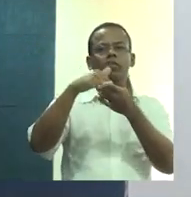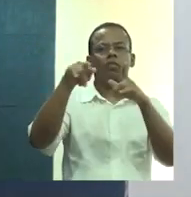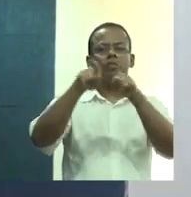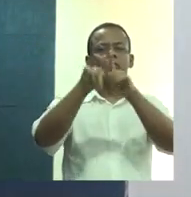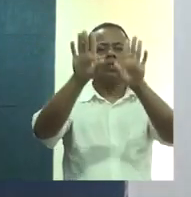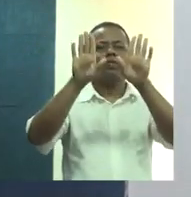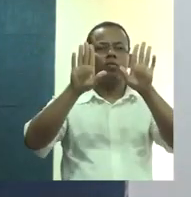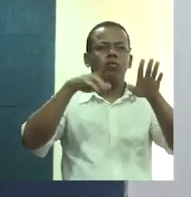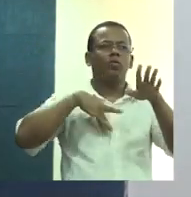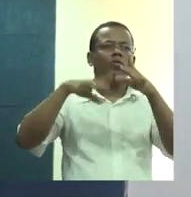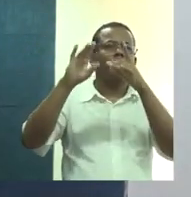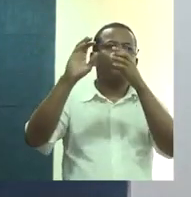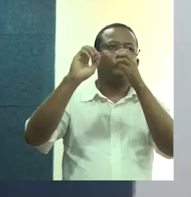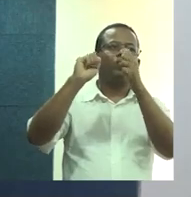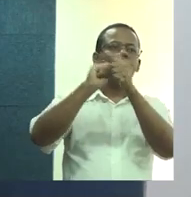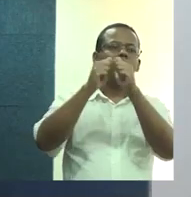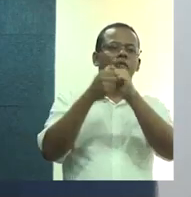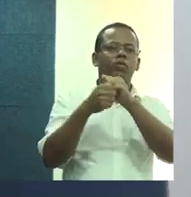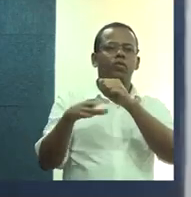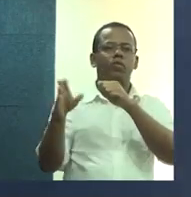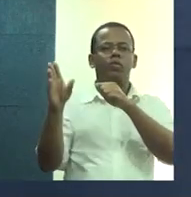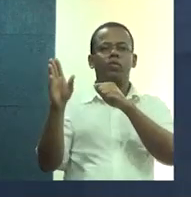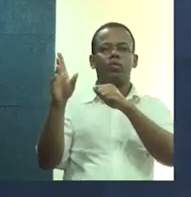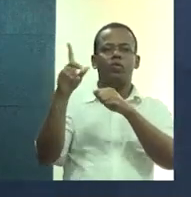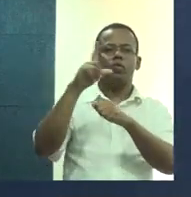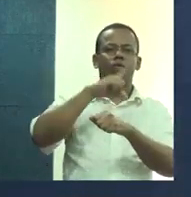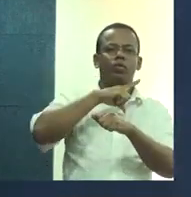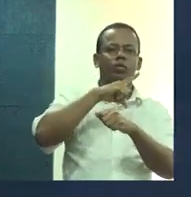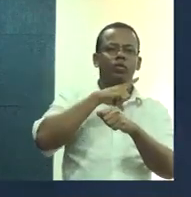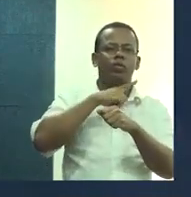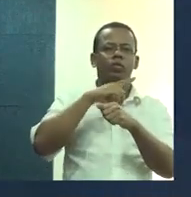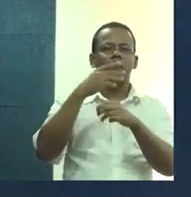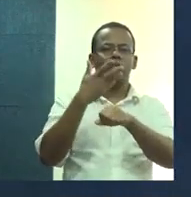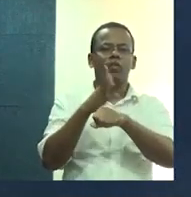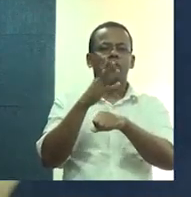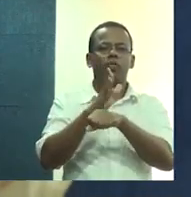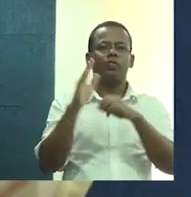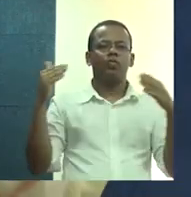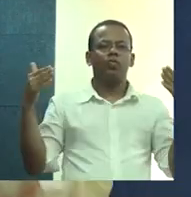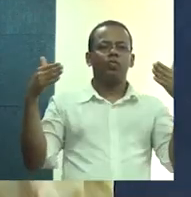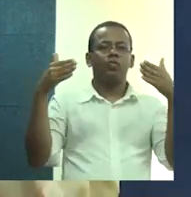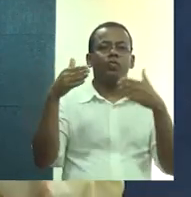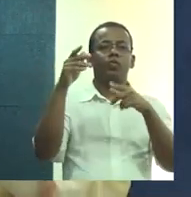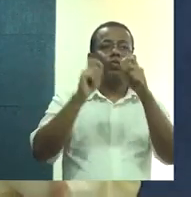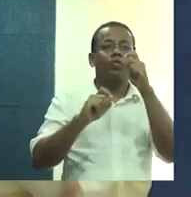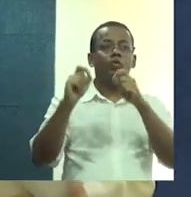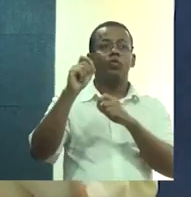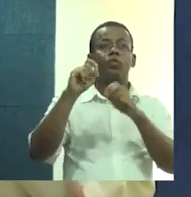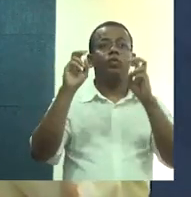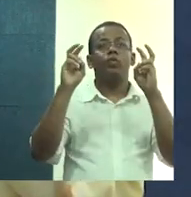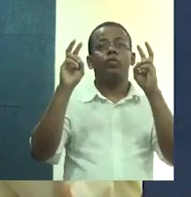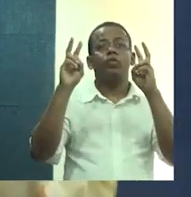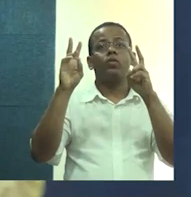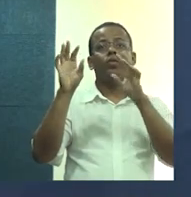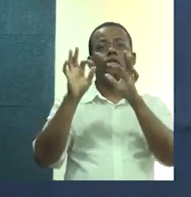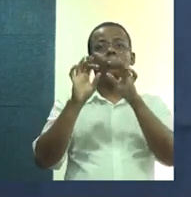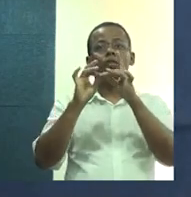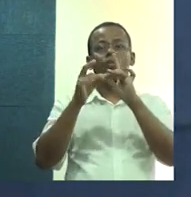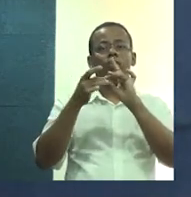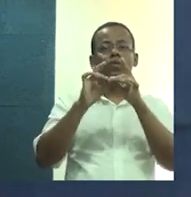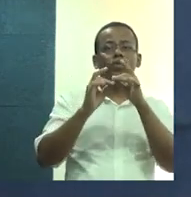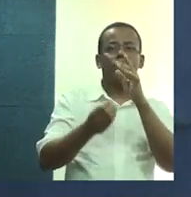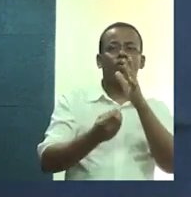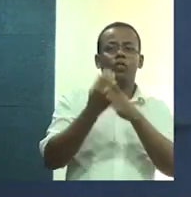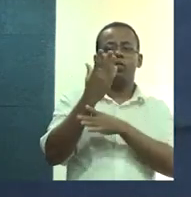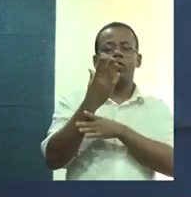secretaria mas também os modelos lógicos que a gente tá pensando para implementação dele na prática né focando aqui sobretudo nesse arranjo